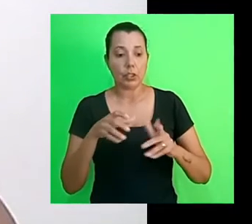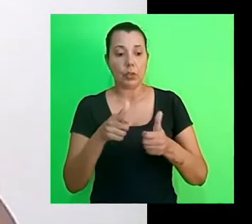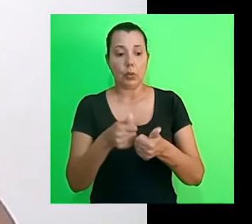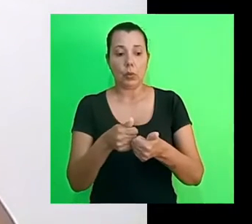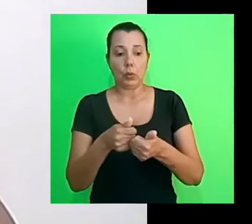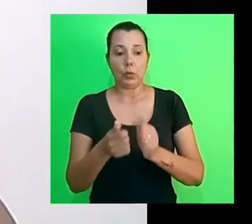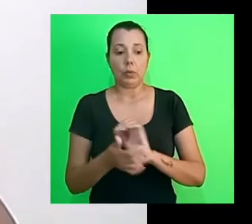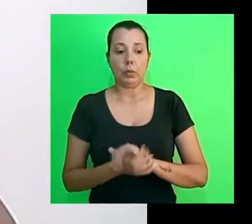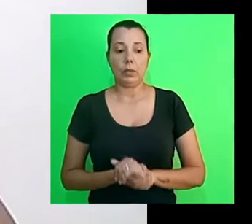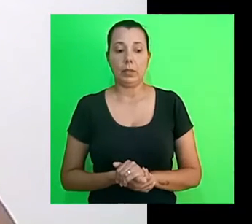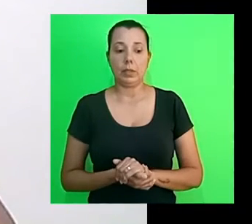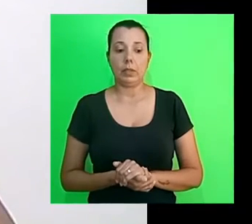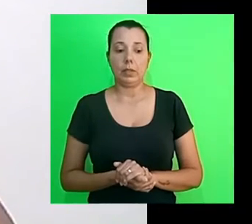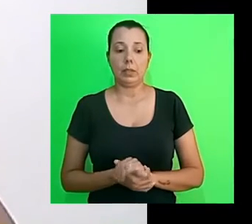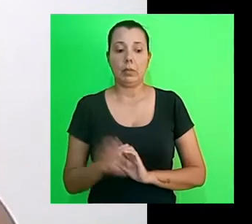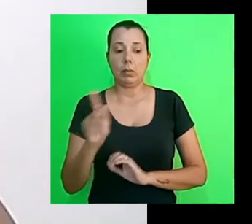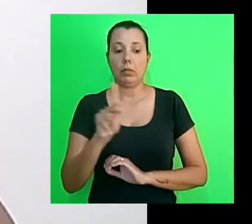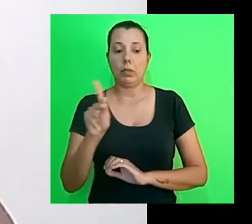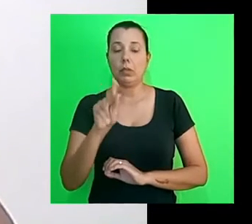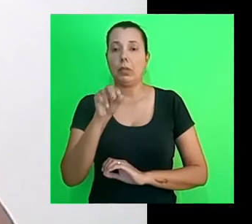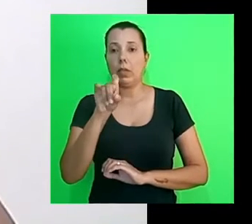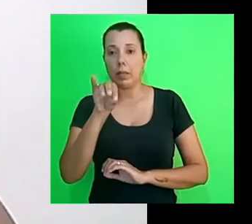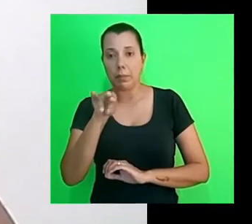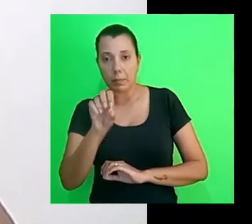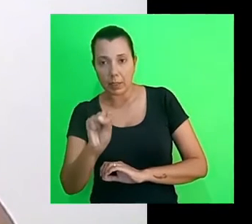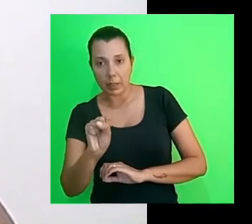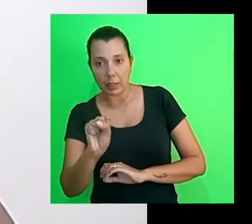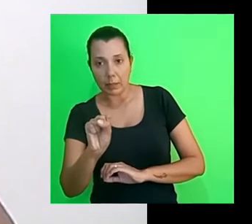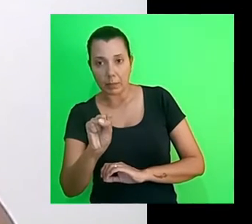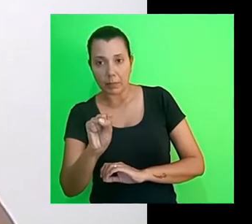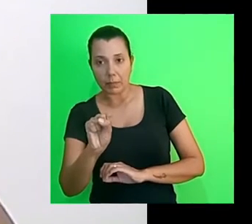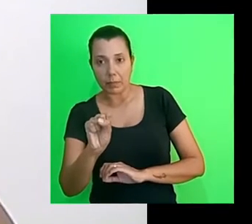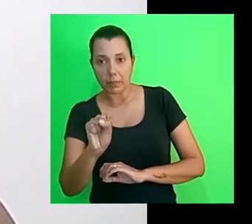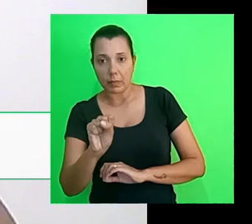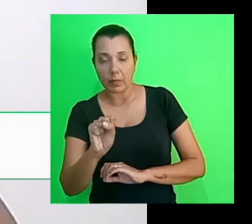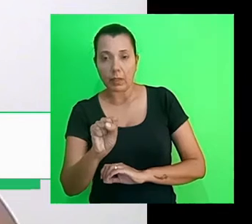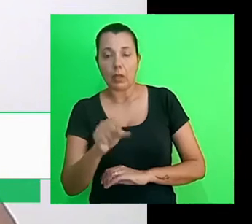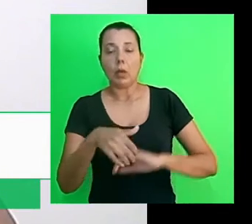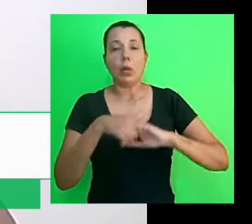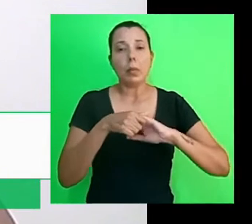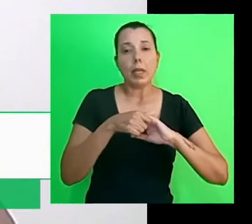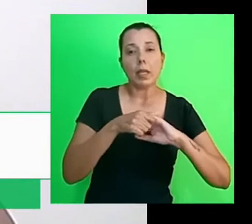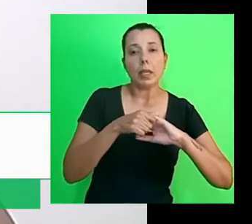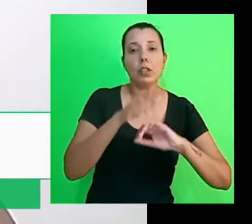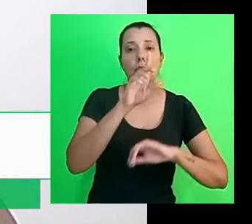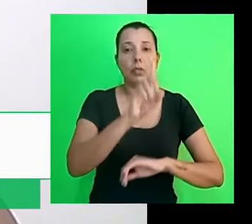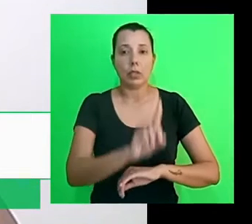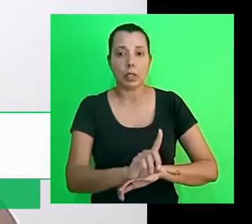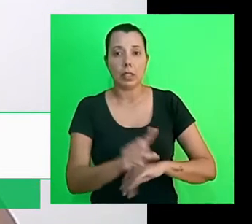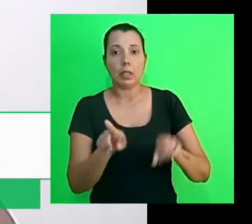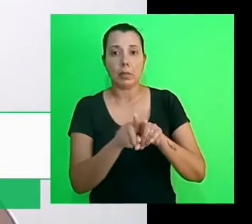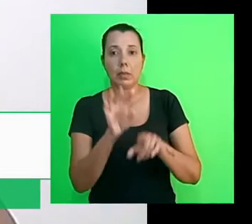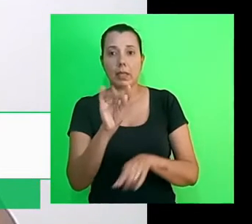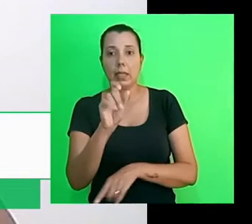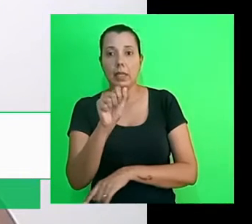questão do patriarcado, ela é tão séria na nossa sociedade que a gente vê que a gente